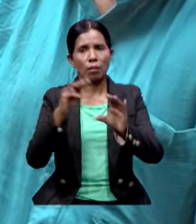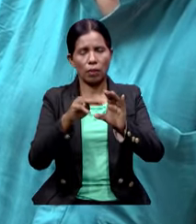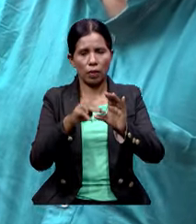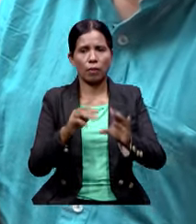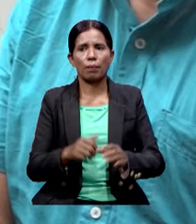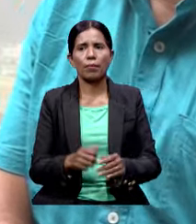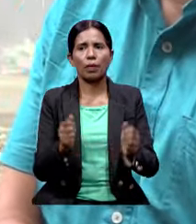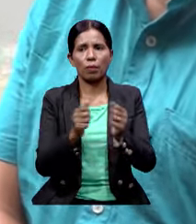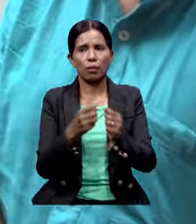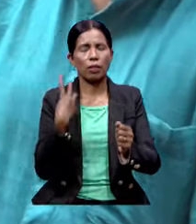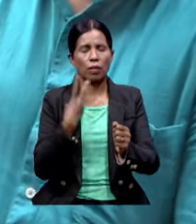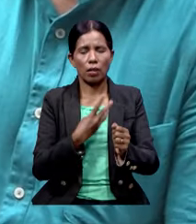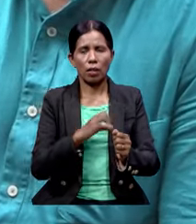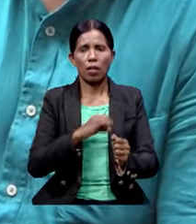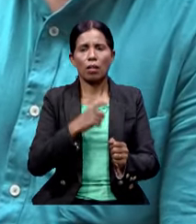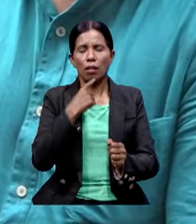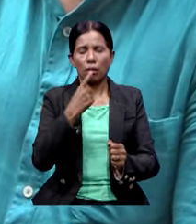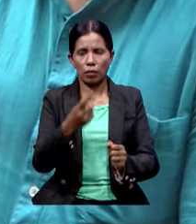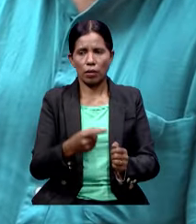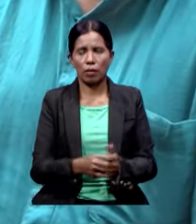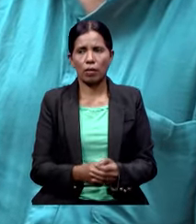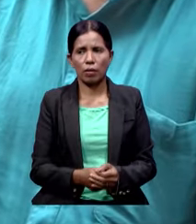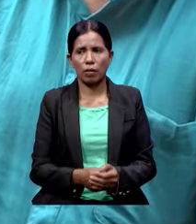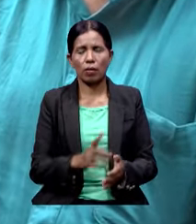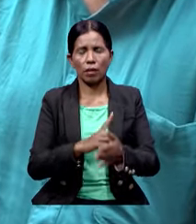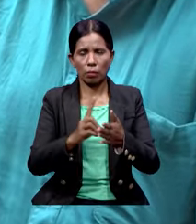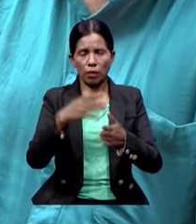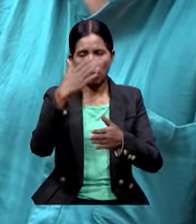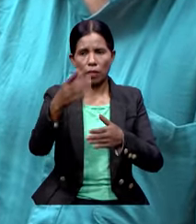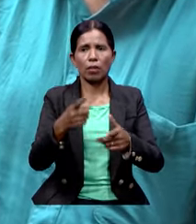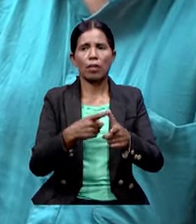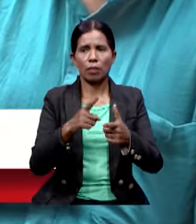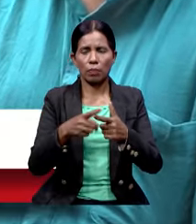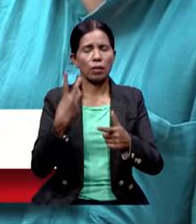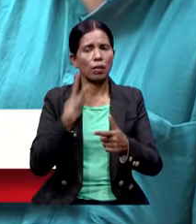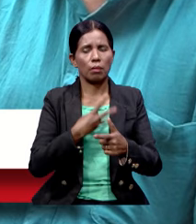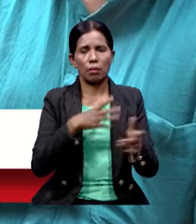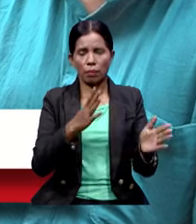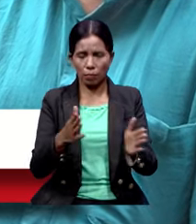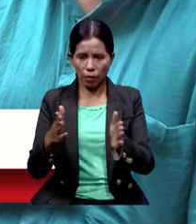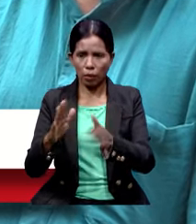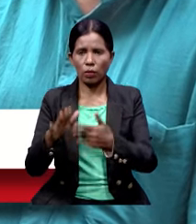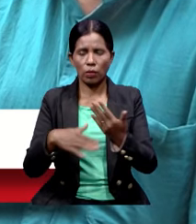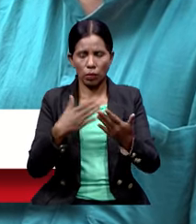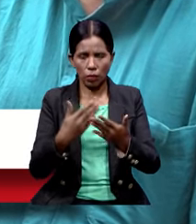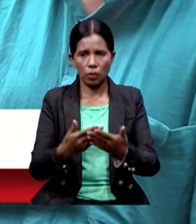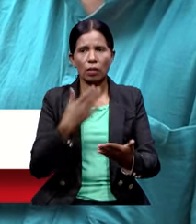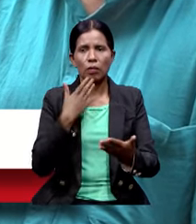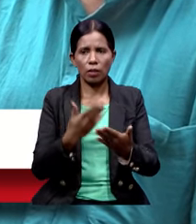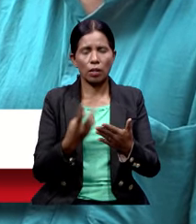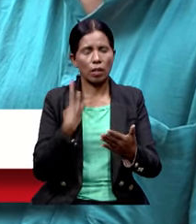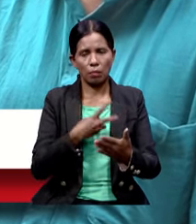Ho ida nema kami haudeha, iha ba semana uen depois am prepara condições outro feito ano mas a minha